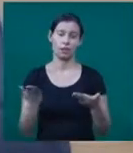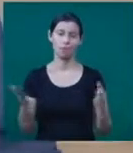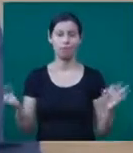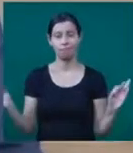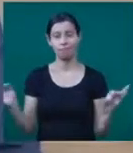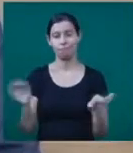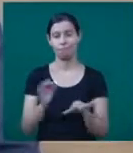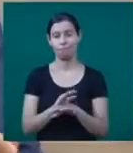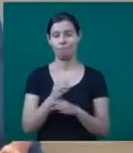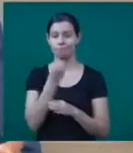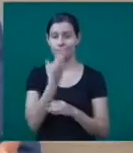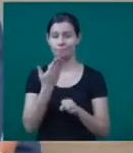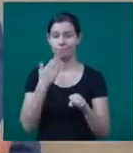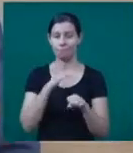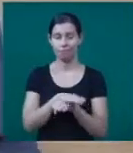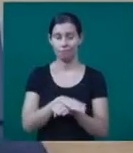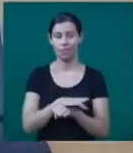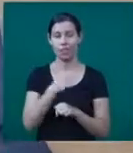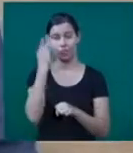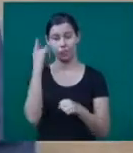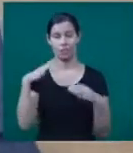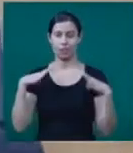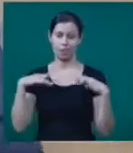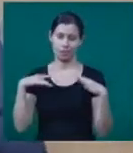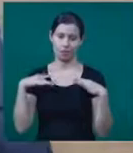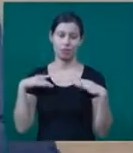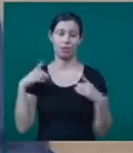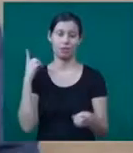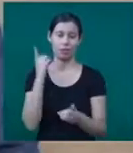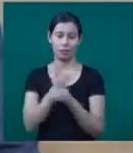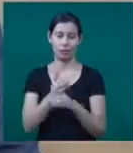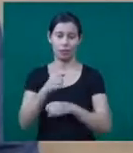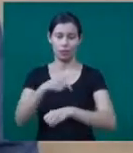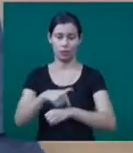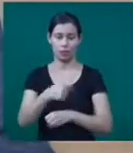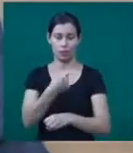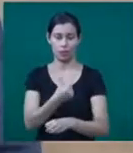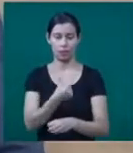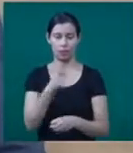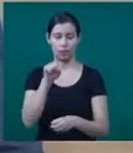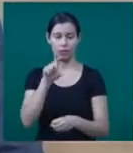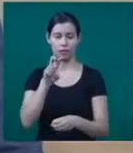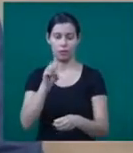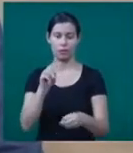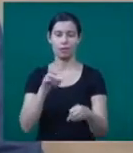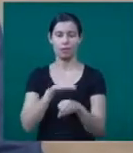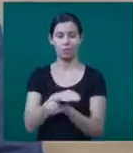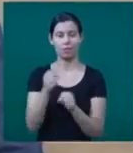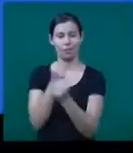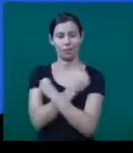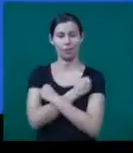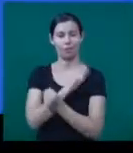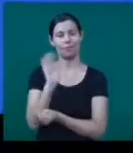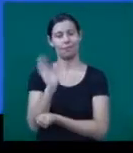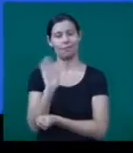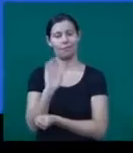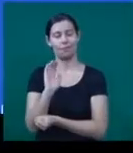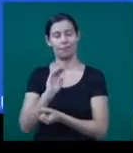excelente noite para você. Amanhã é feriado, mas estaremos juntos às 10 para as 7 da noite. Um abraço para você e até lá.